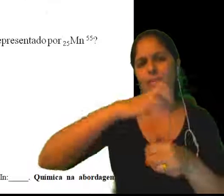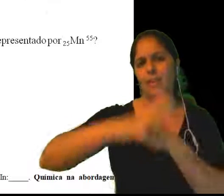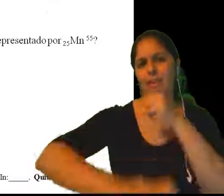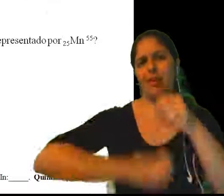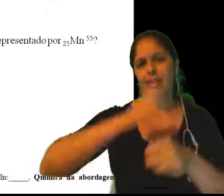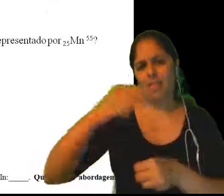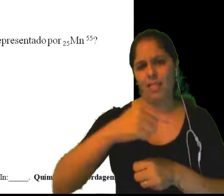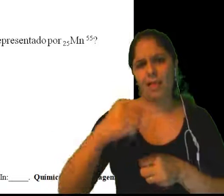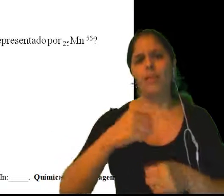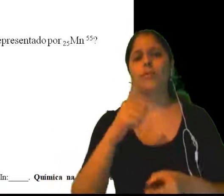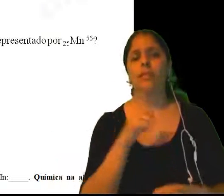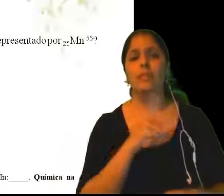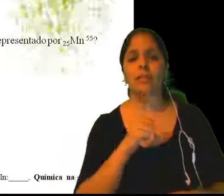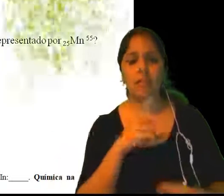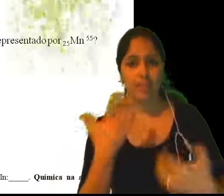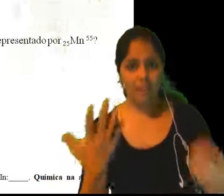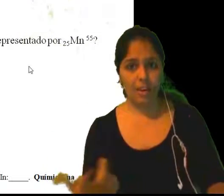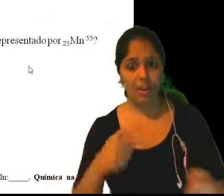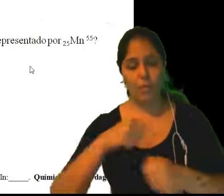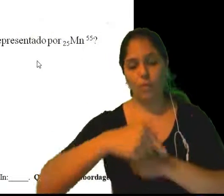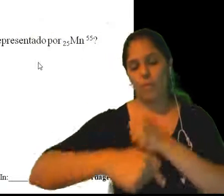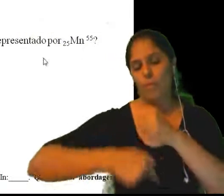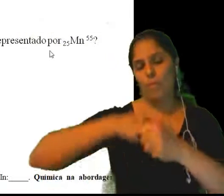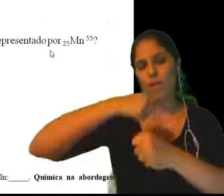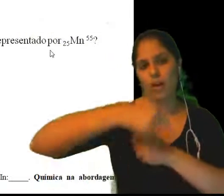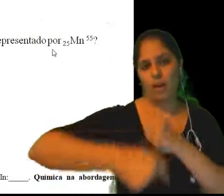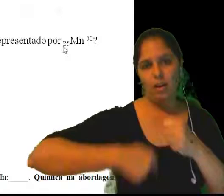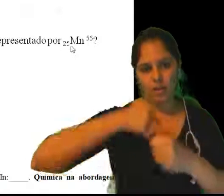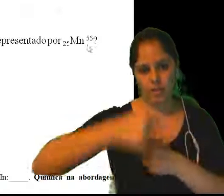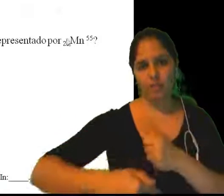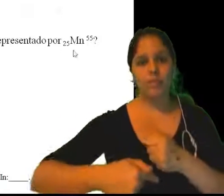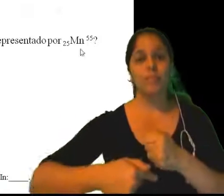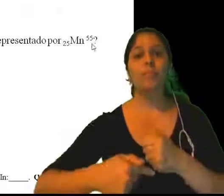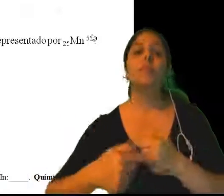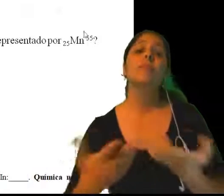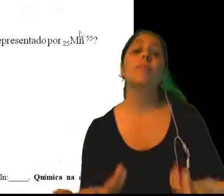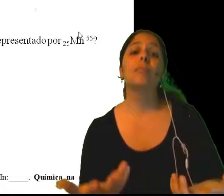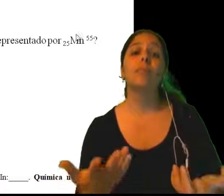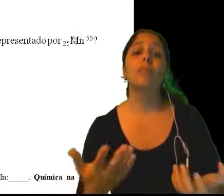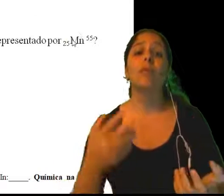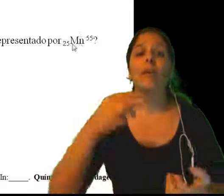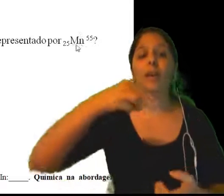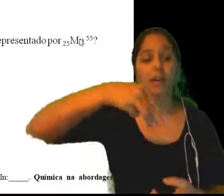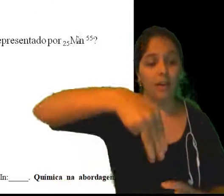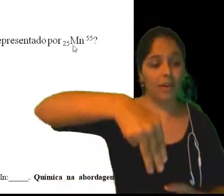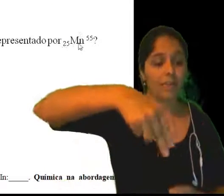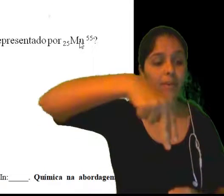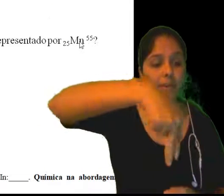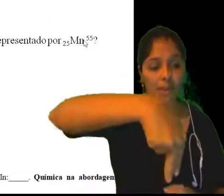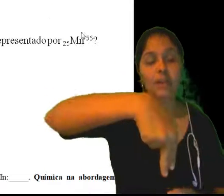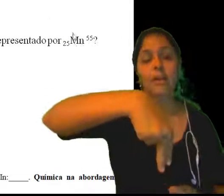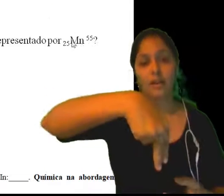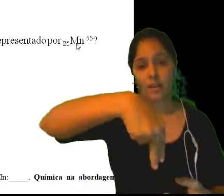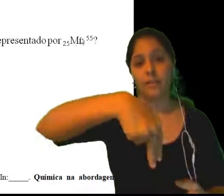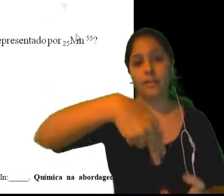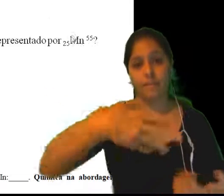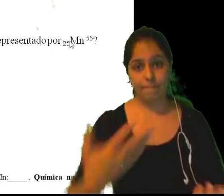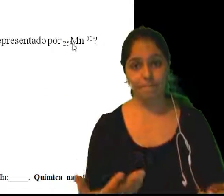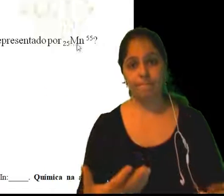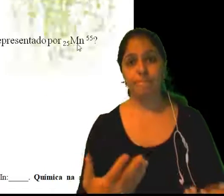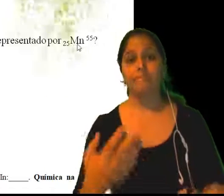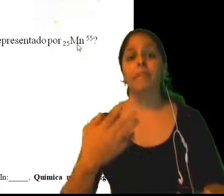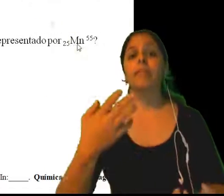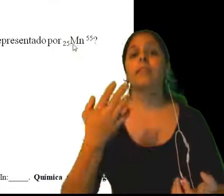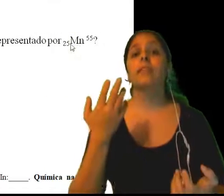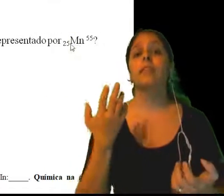e elétrons apresenta o átomo que é representado por esse símbolo, ou seja, Mn, que